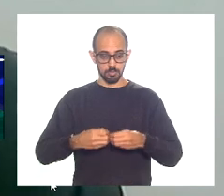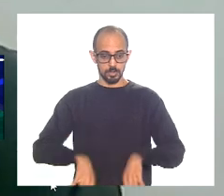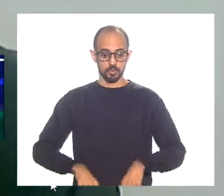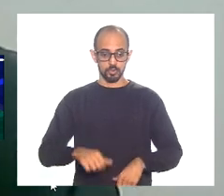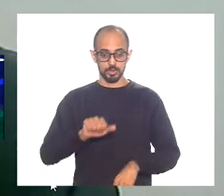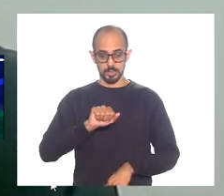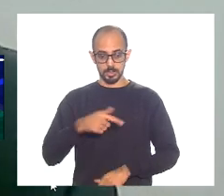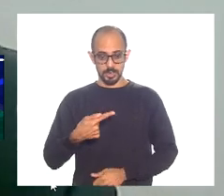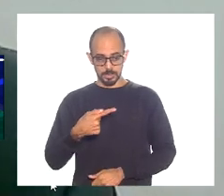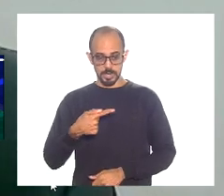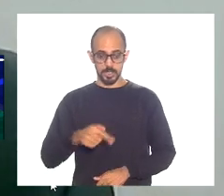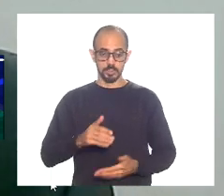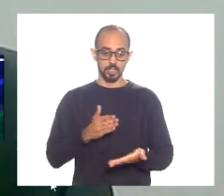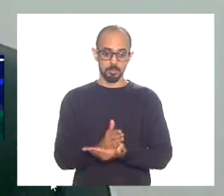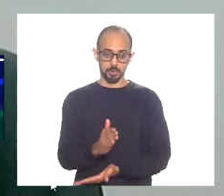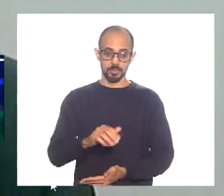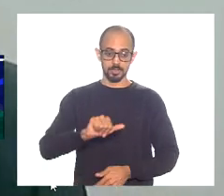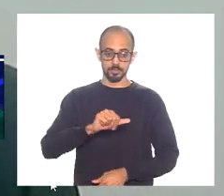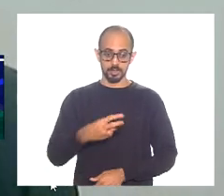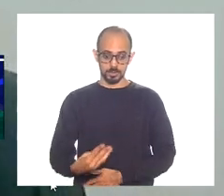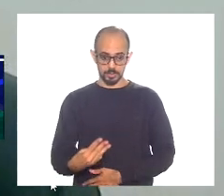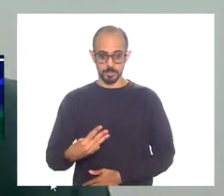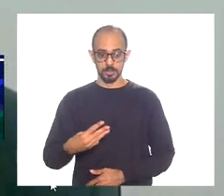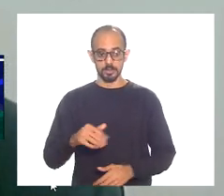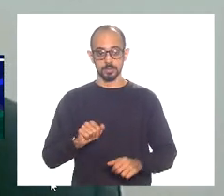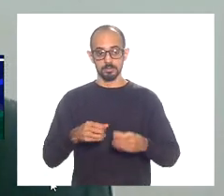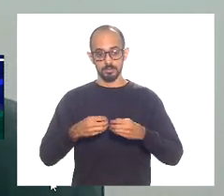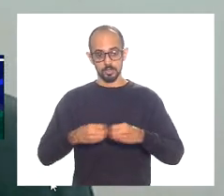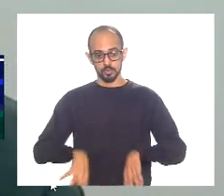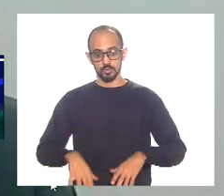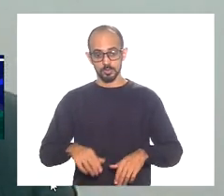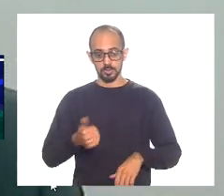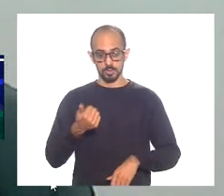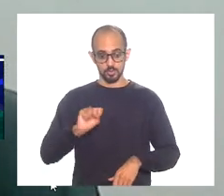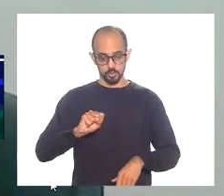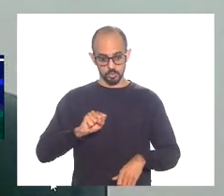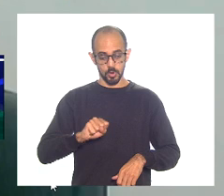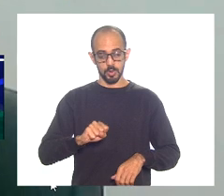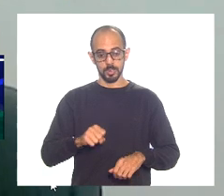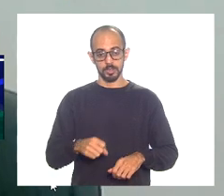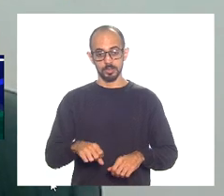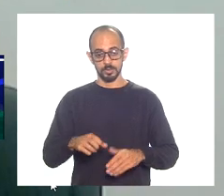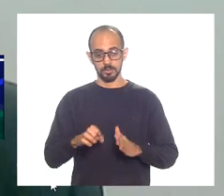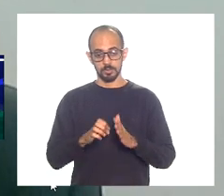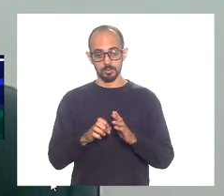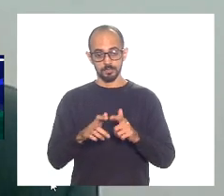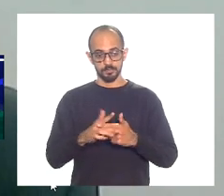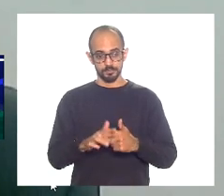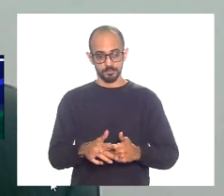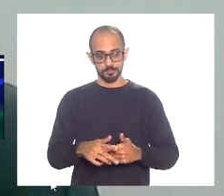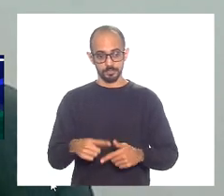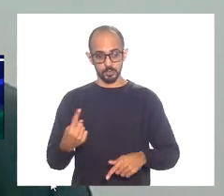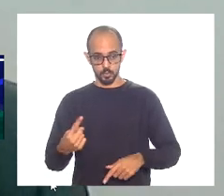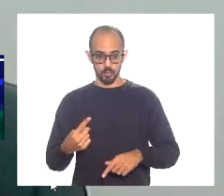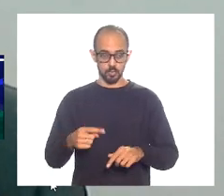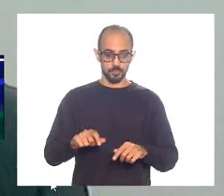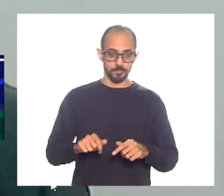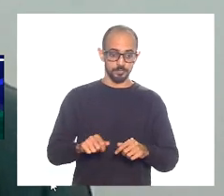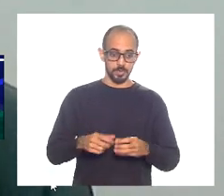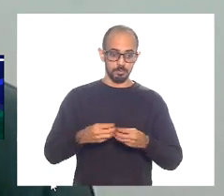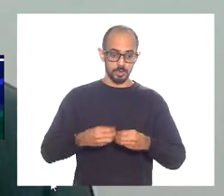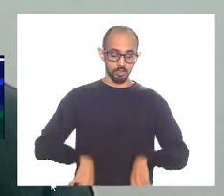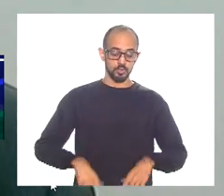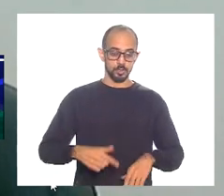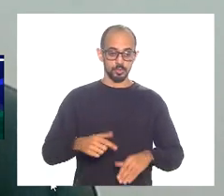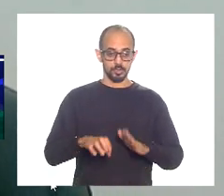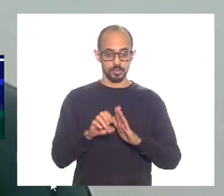pela aprovação da emenda 13. Pela prejudicabilidade da emenda 18, pela emenda 1 da CCJ. Prejudicabilidade da emenda 20, pela aprovação